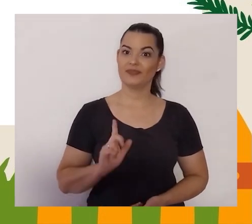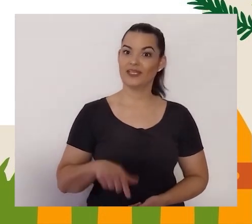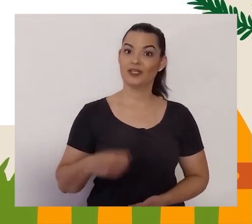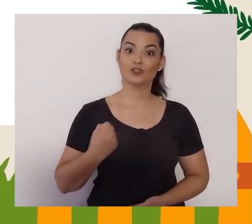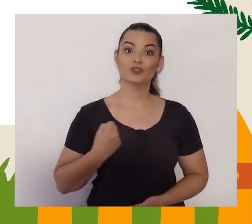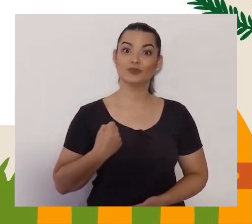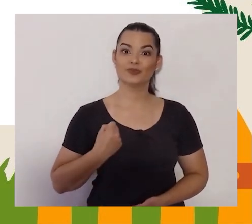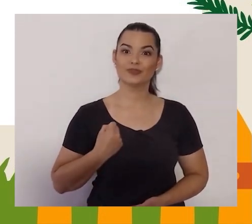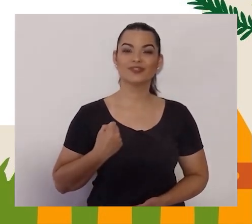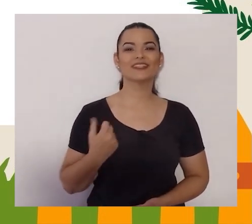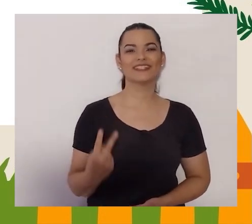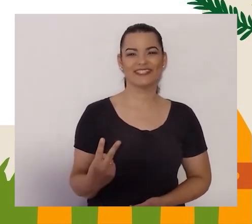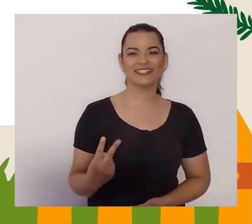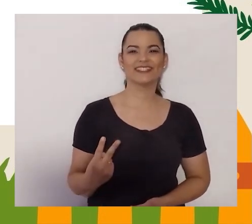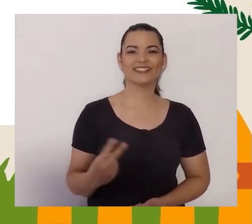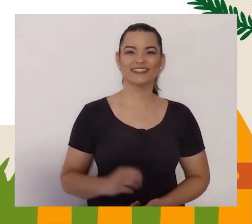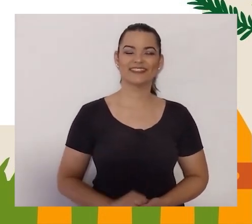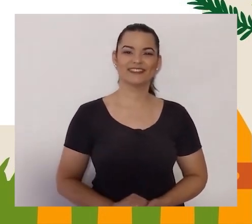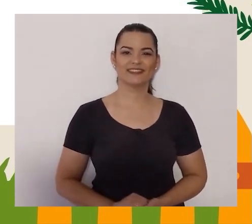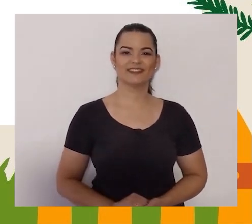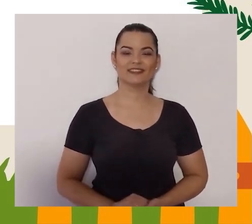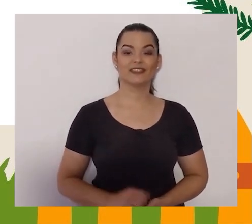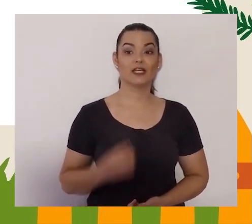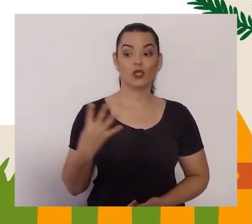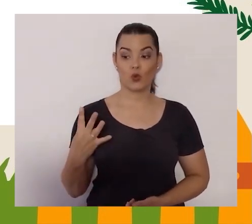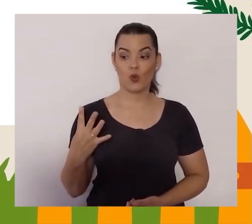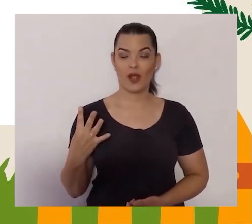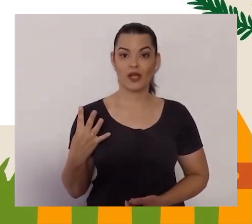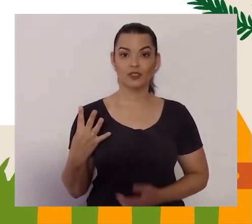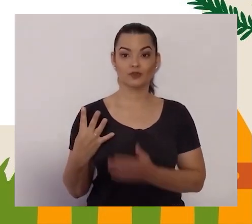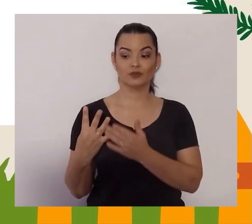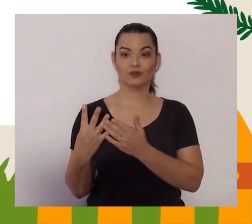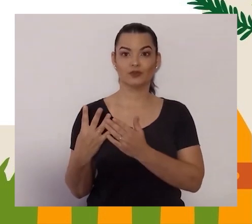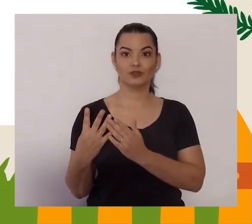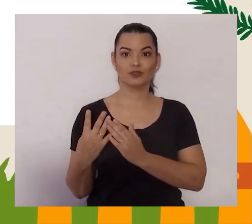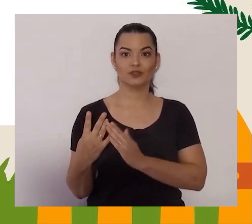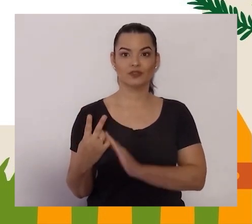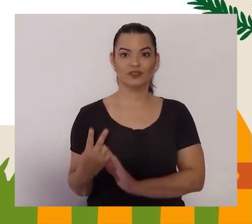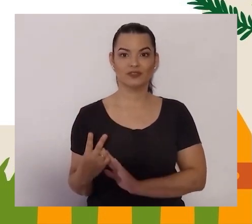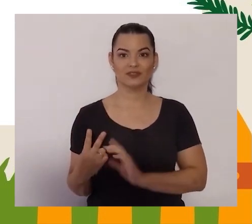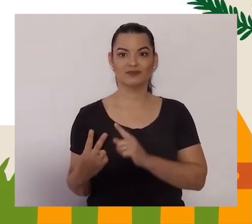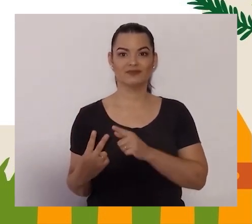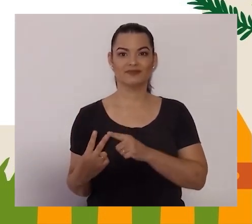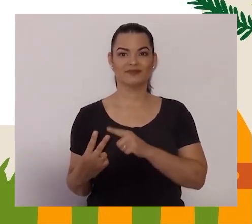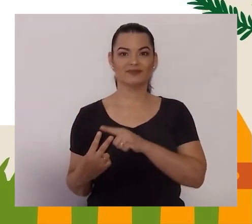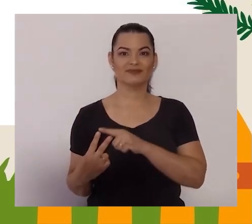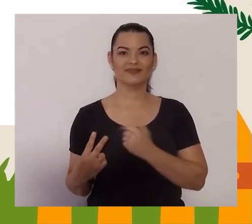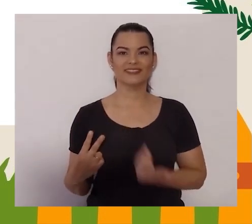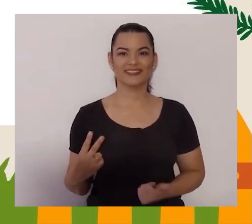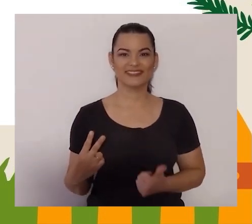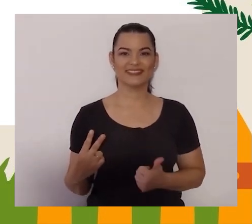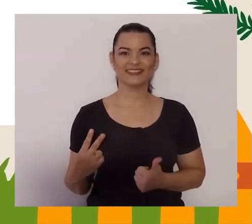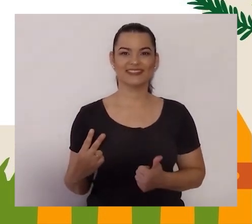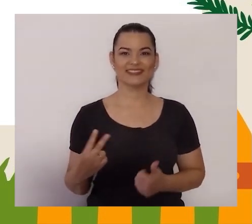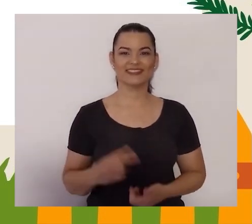É o número 2. 4 menos 2 igual a 2.